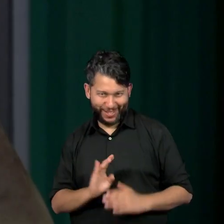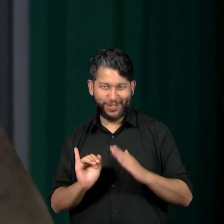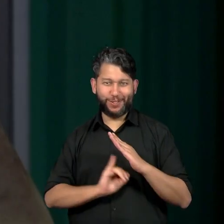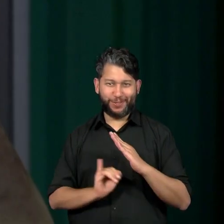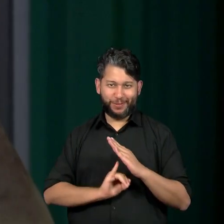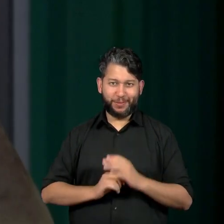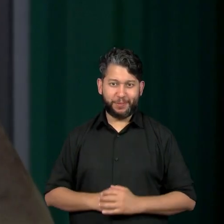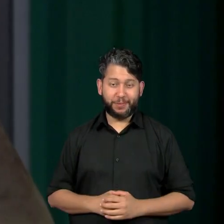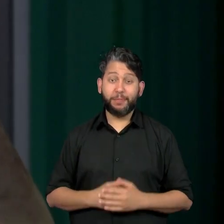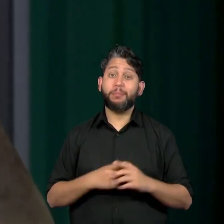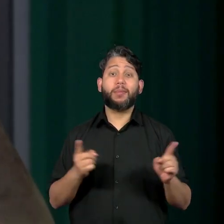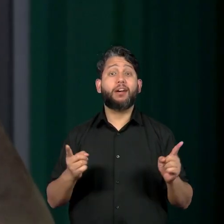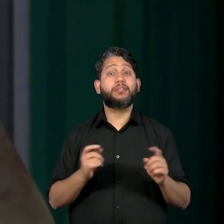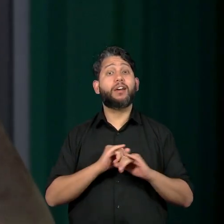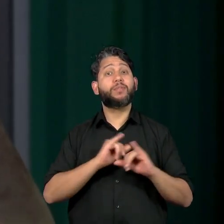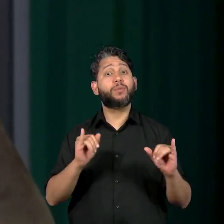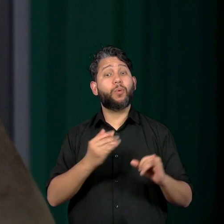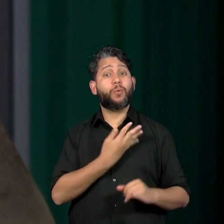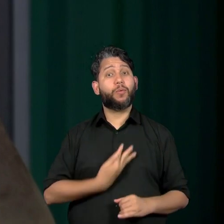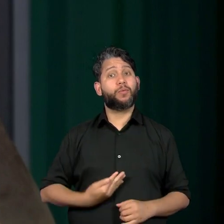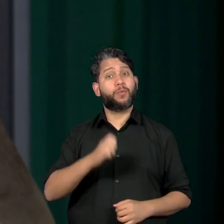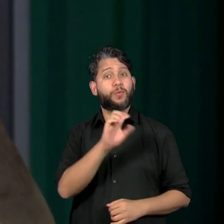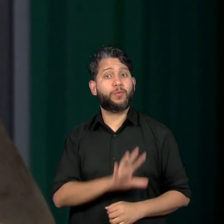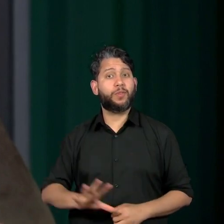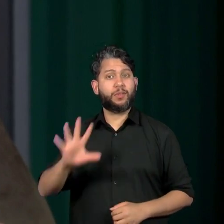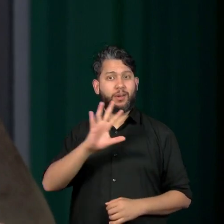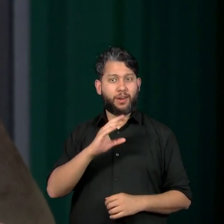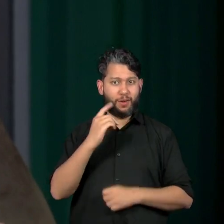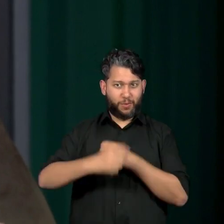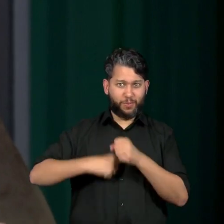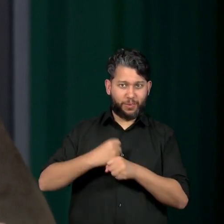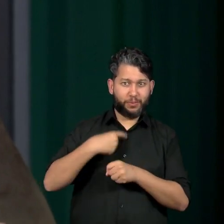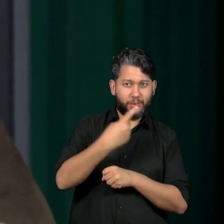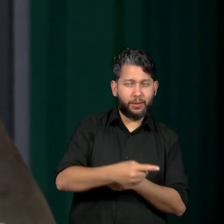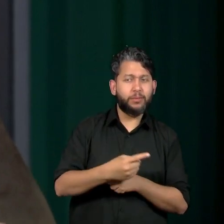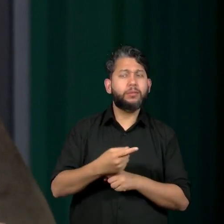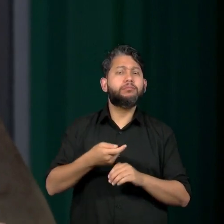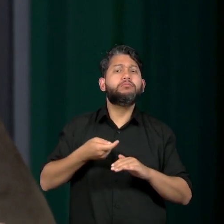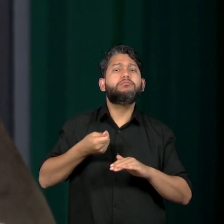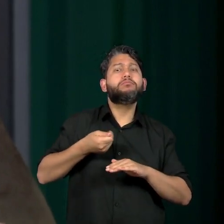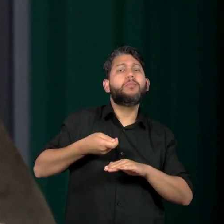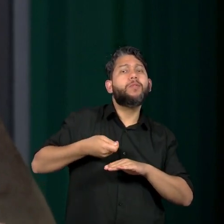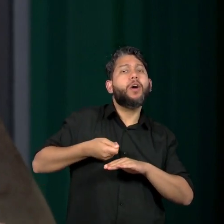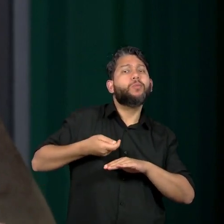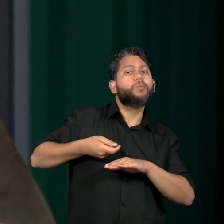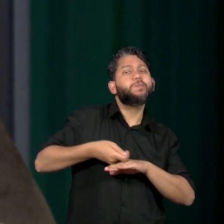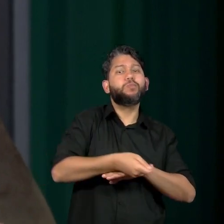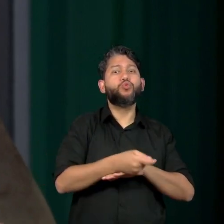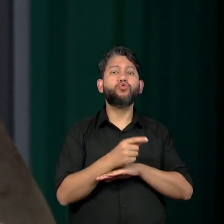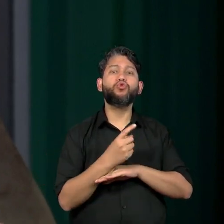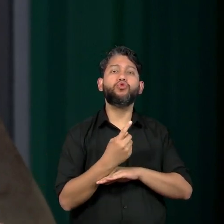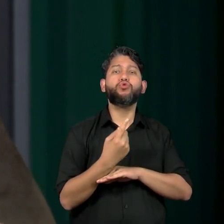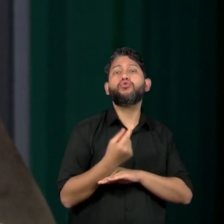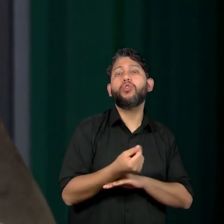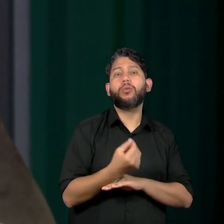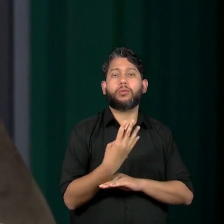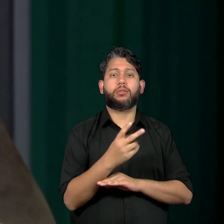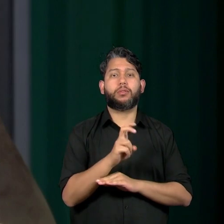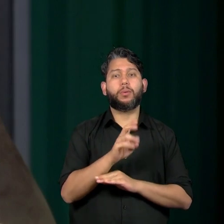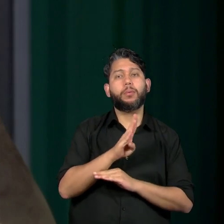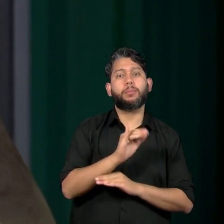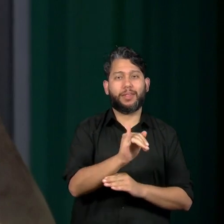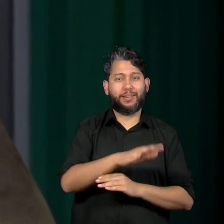que nos próximos 4 anos o governo federal investirá cerca de 45 bilhões de reais em educação, ciência